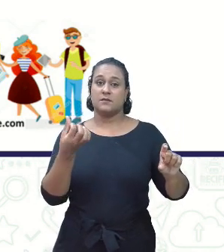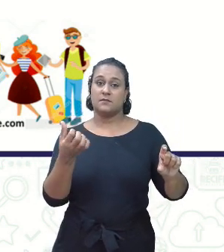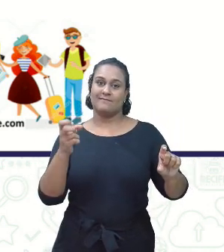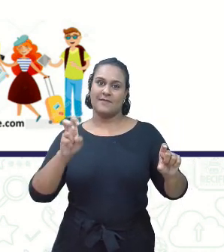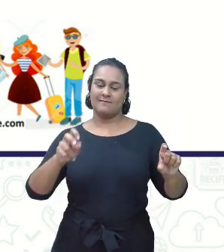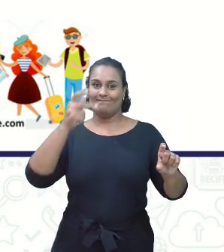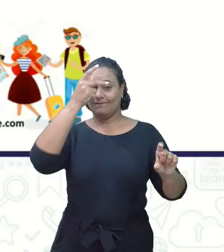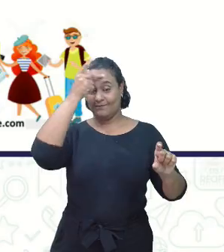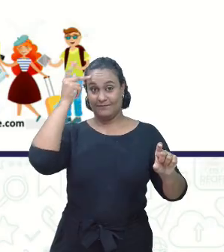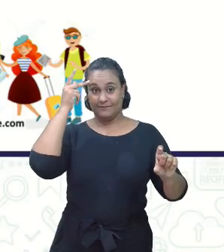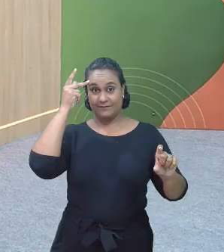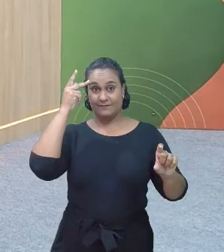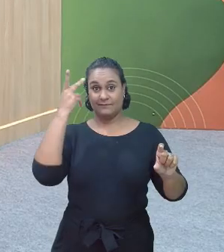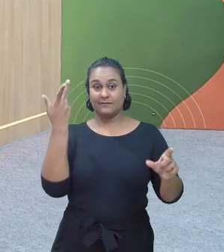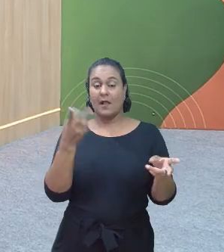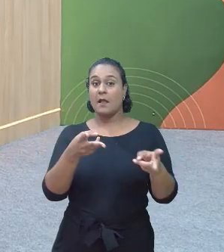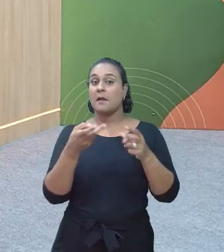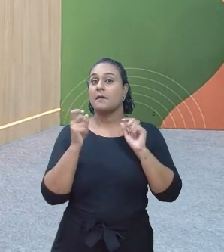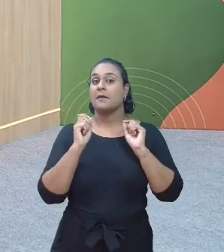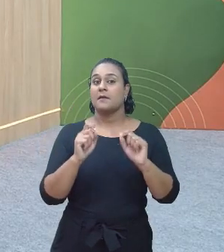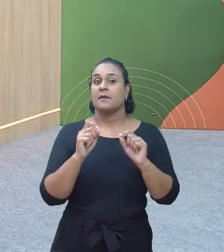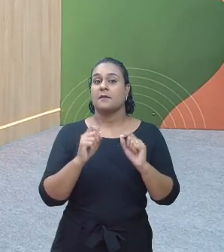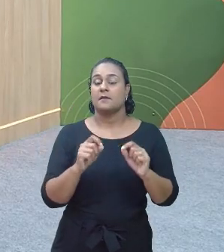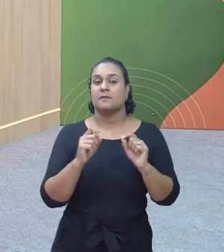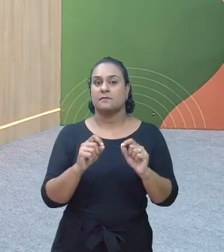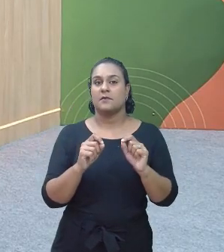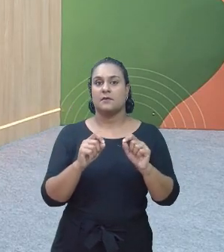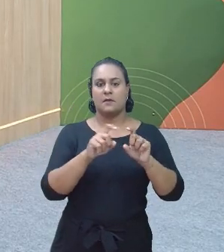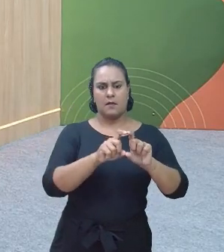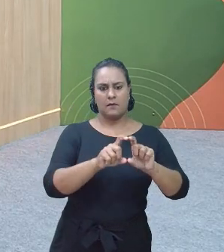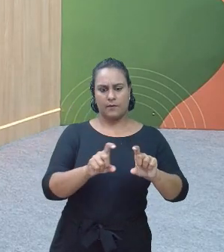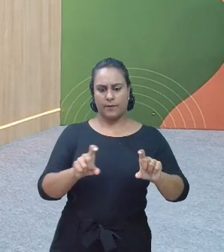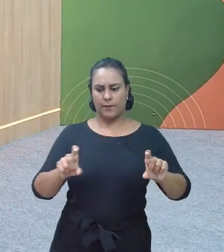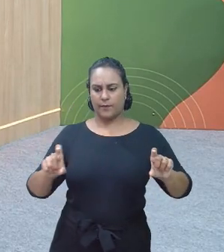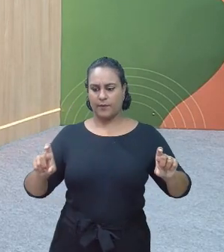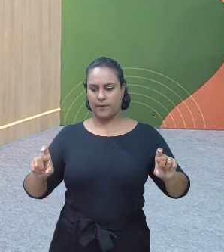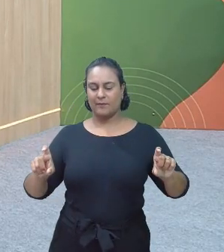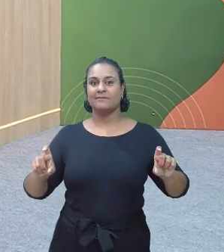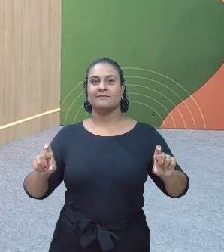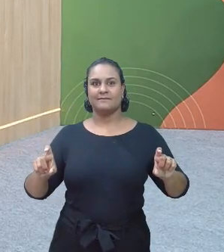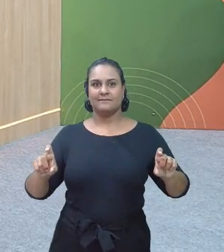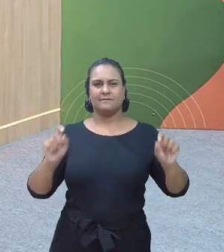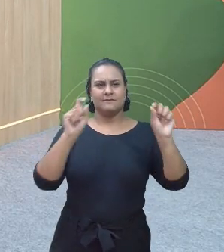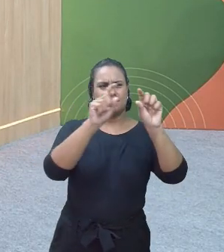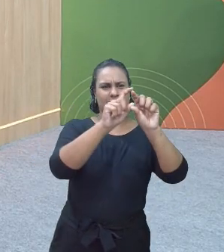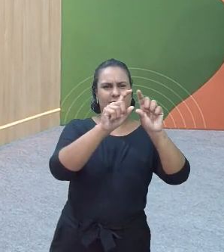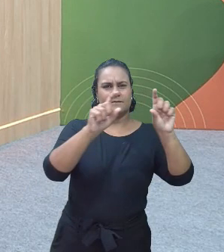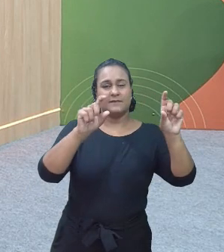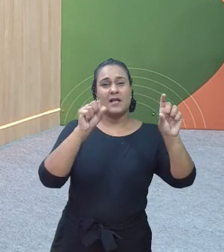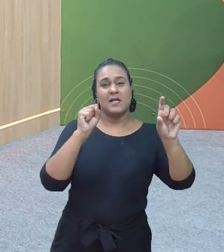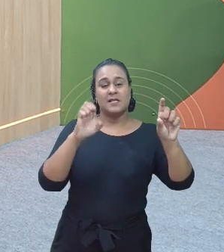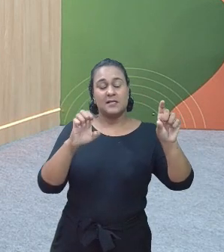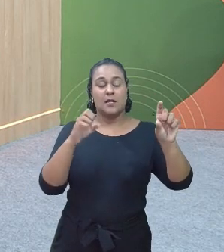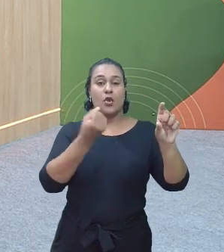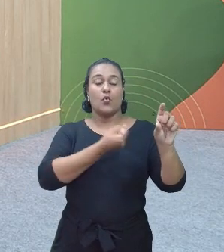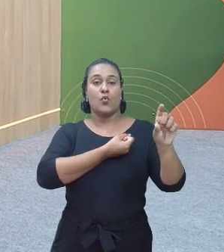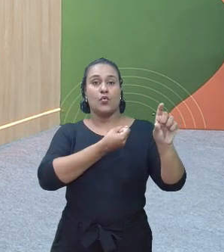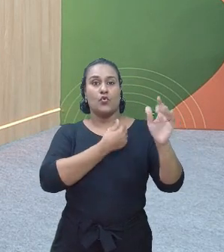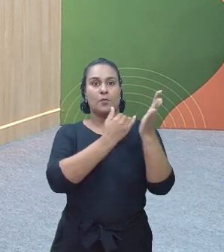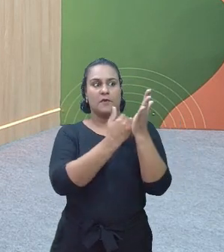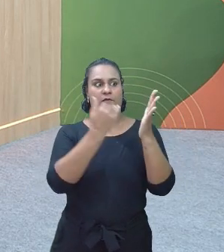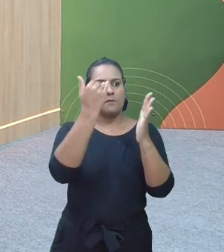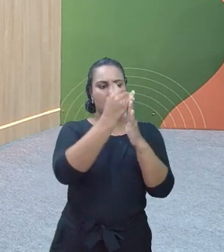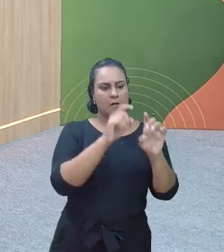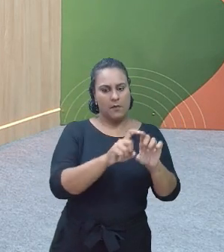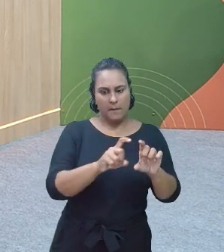4.465 pessoas. O que a gente consegue perceber é que o tamanho da barra, ela vai ficar maior se o número for grande e o tamanho da